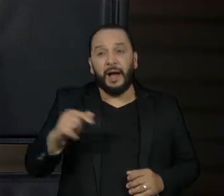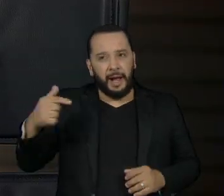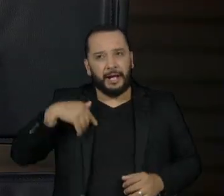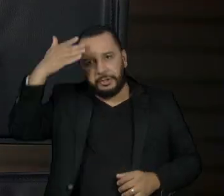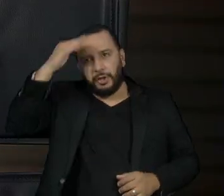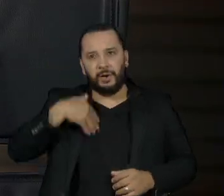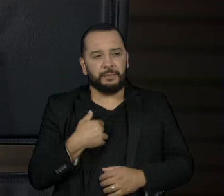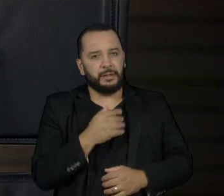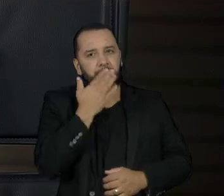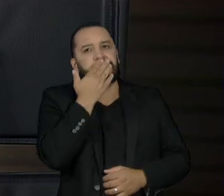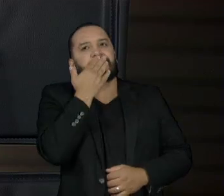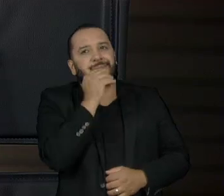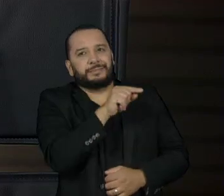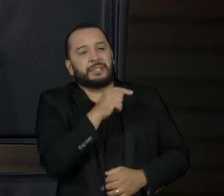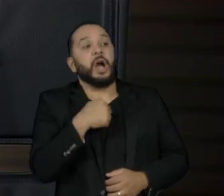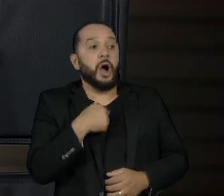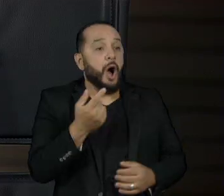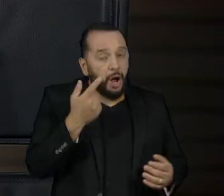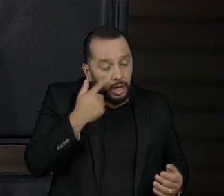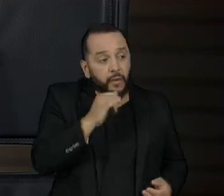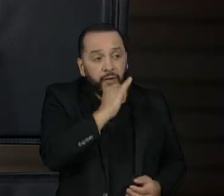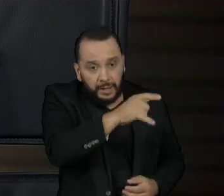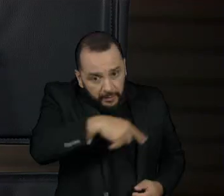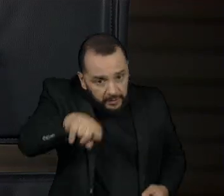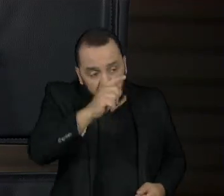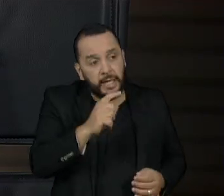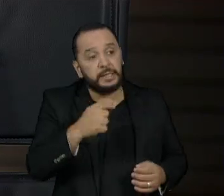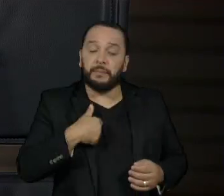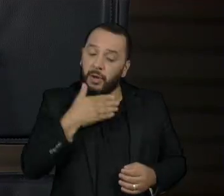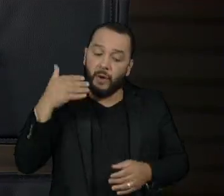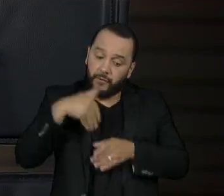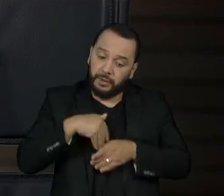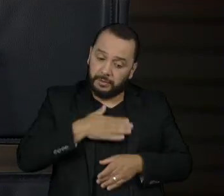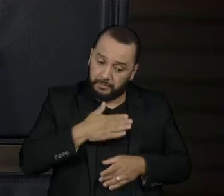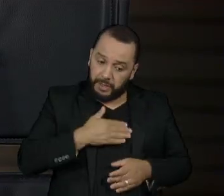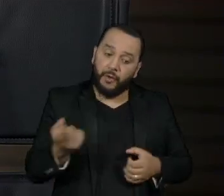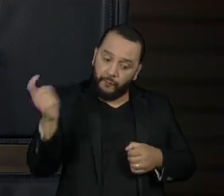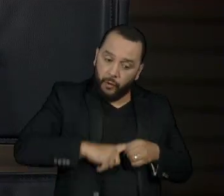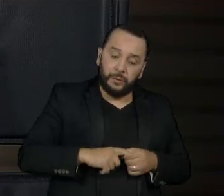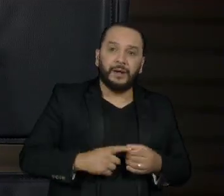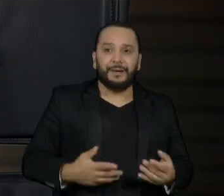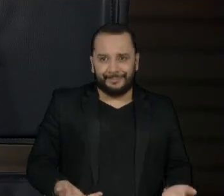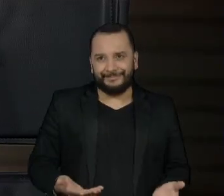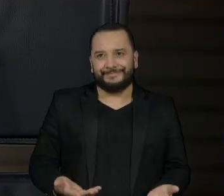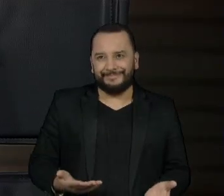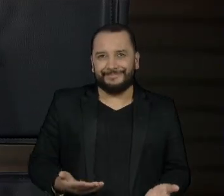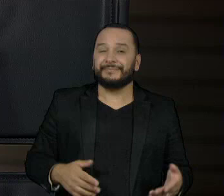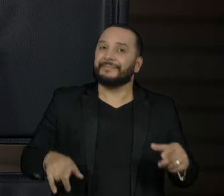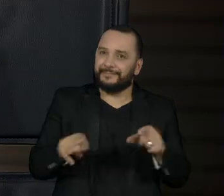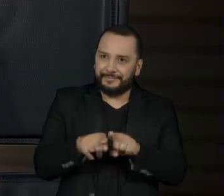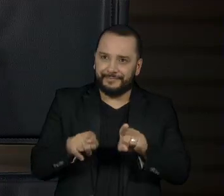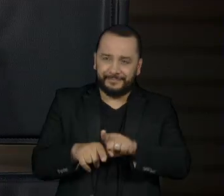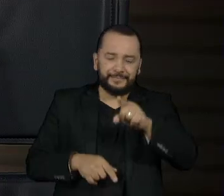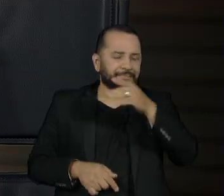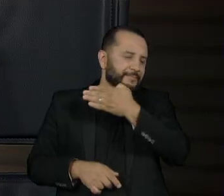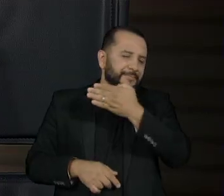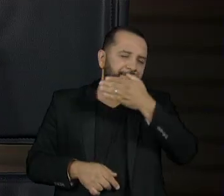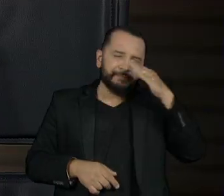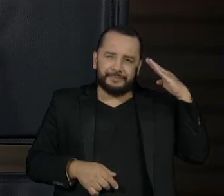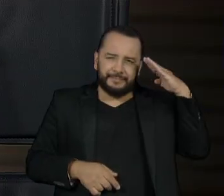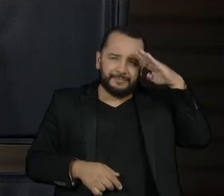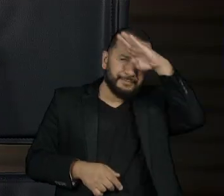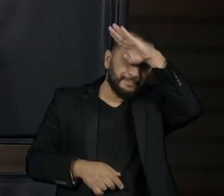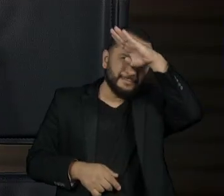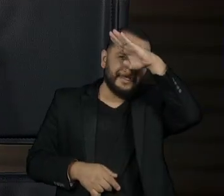ia dar certo esse governo. Mesma coisa a gente vê aqui, tanto é que a retórica, o discurso do Bolsonaro, assim, é uma tradução do que a gente vê